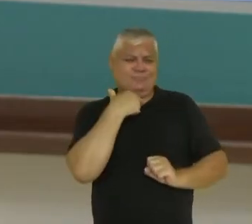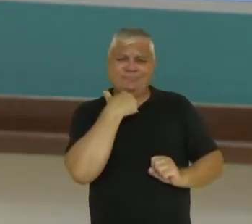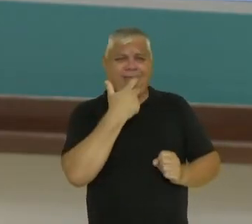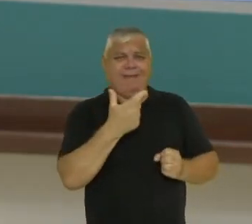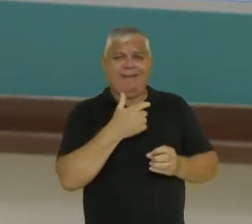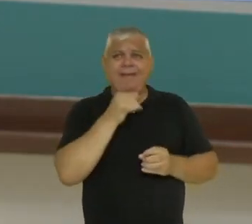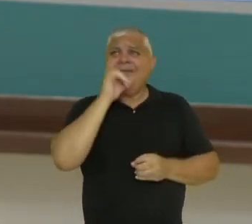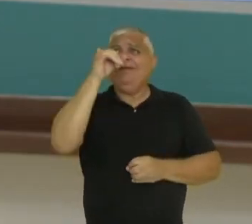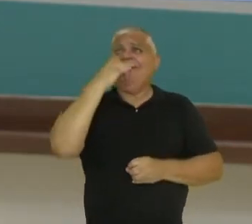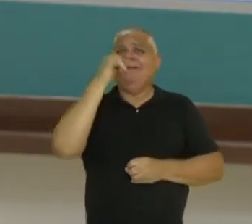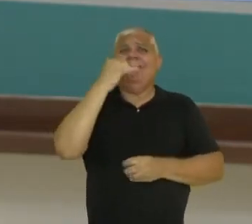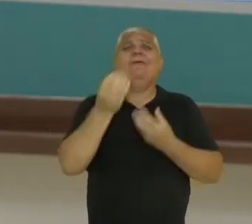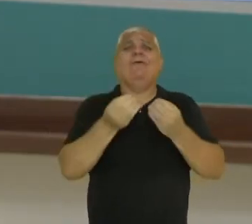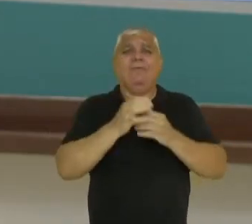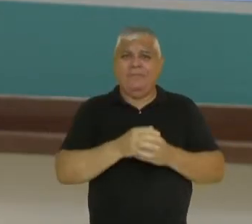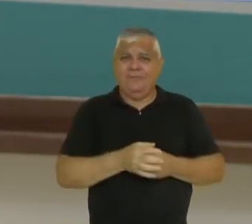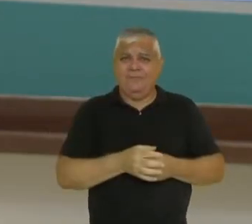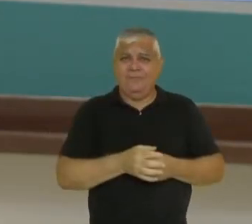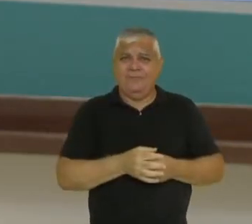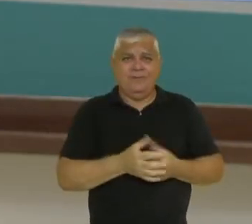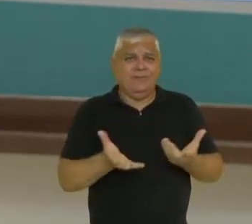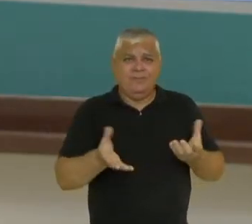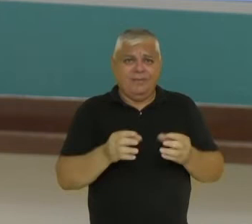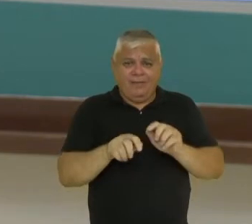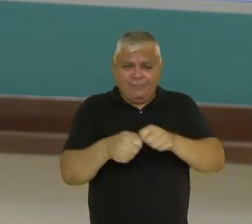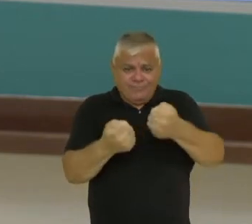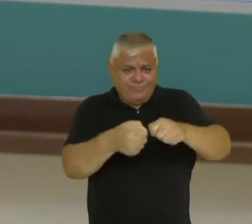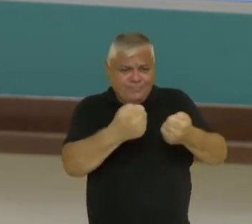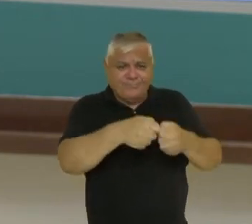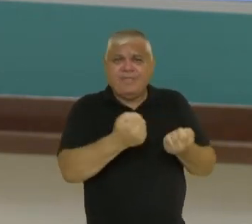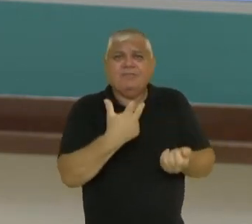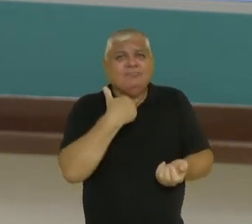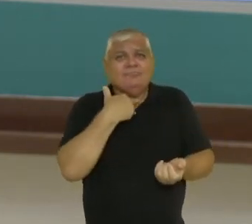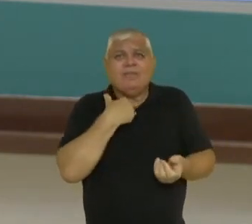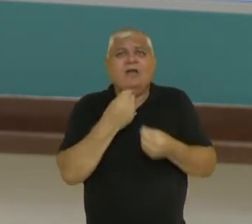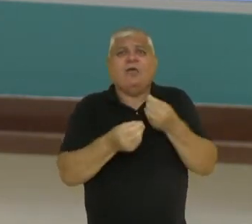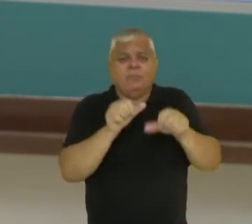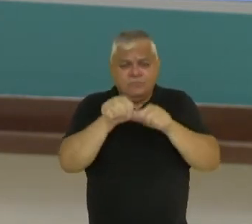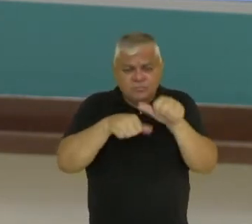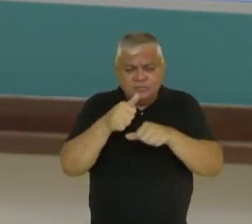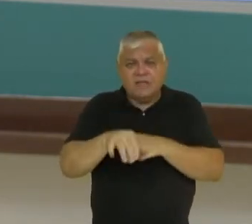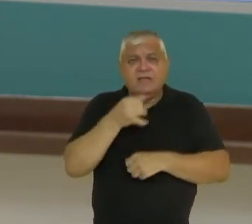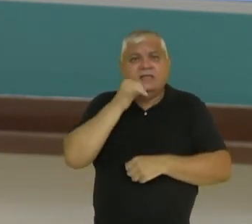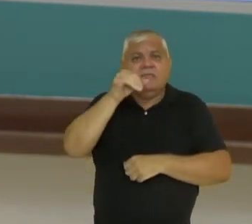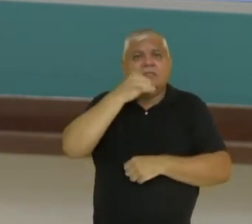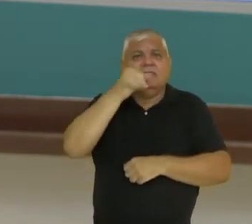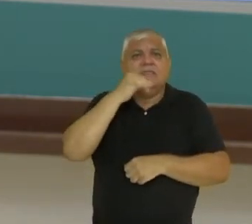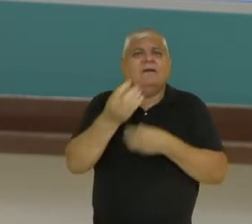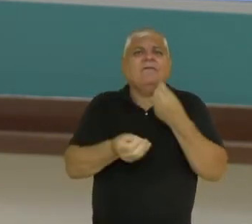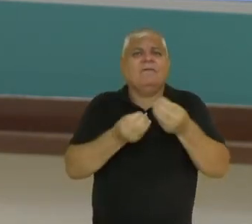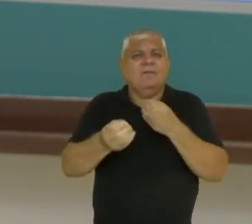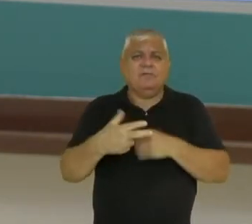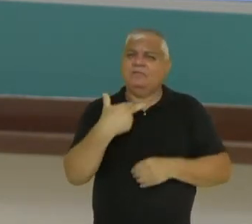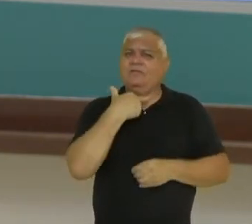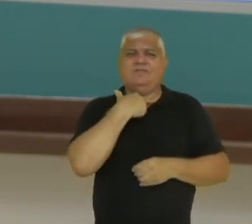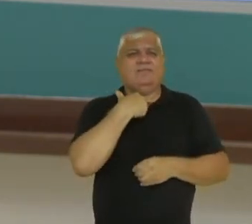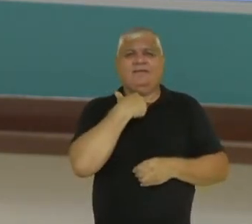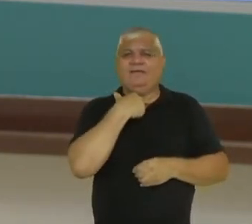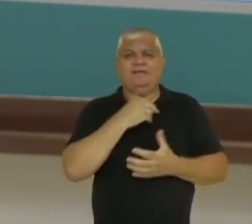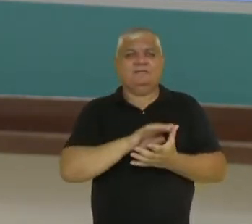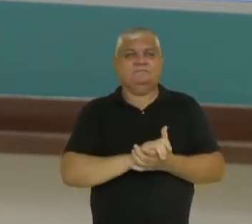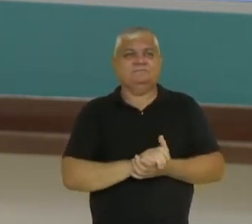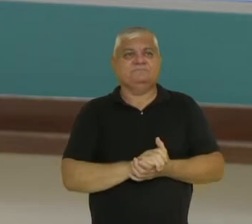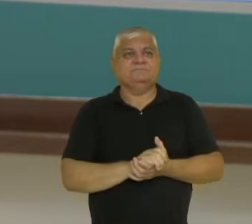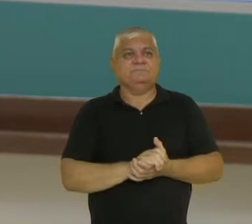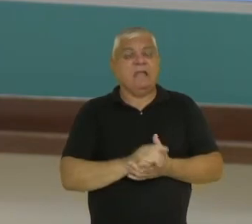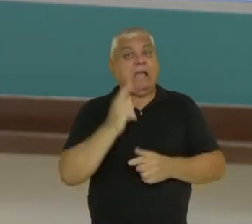eletricidade. Como é que uma coisa, né, indivisível, indestrutível assim, conseguia, né, ter o processo da eletricidade acontecendo. E